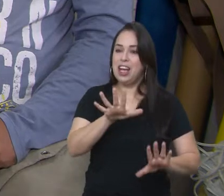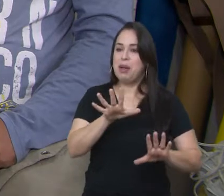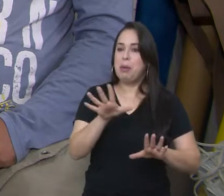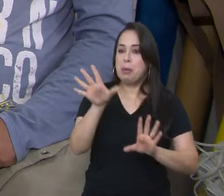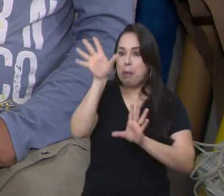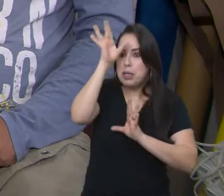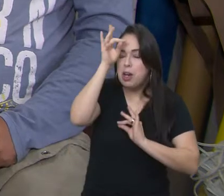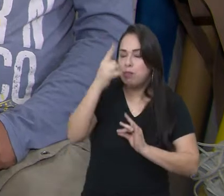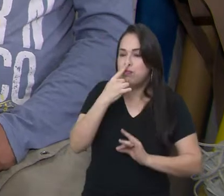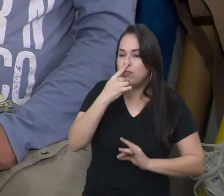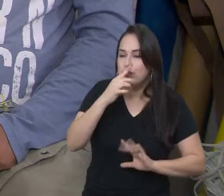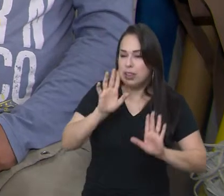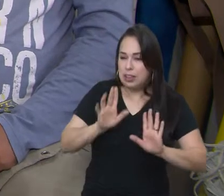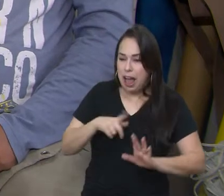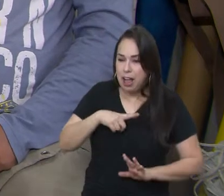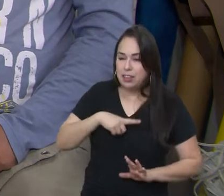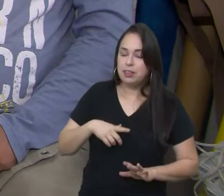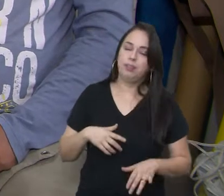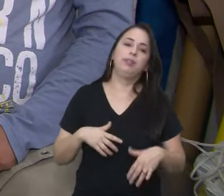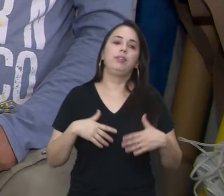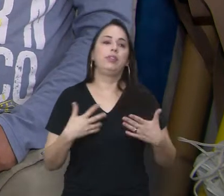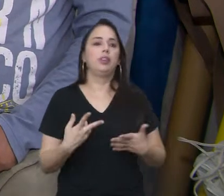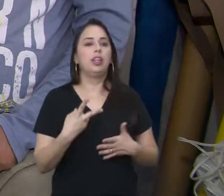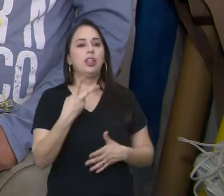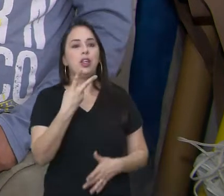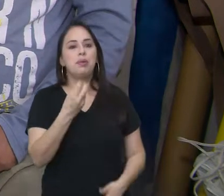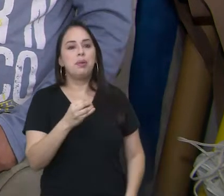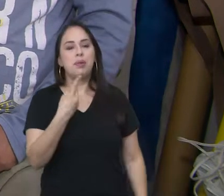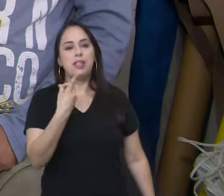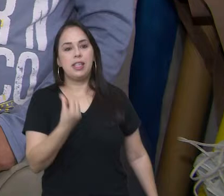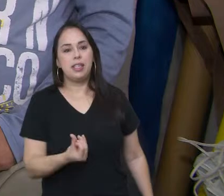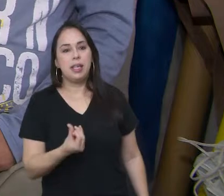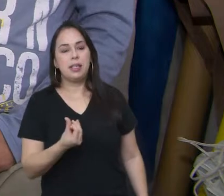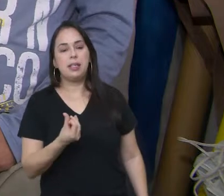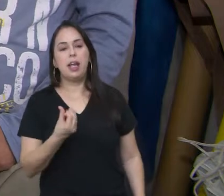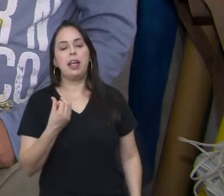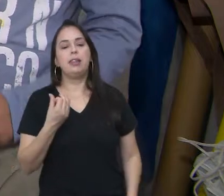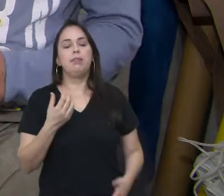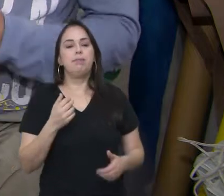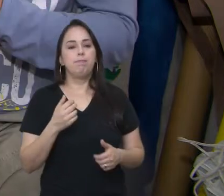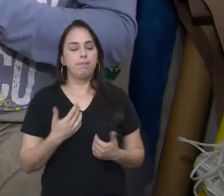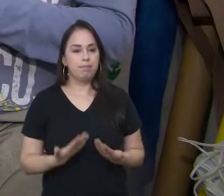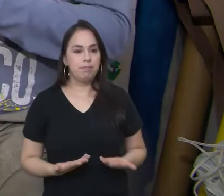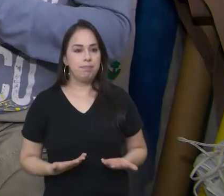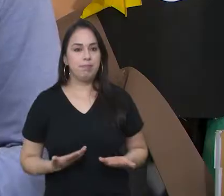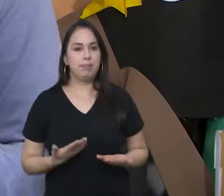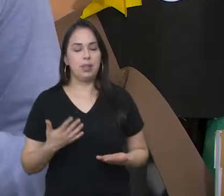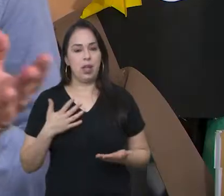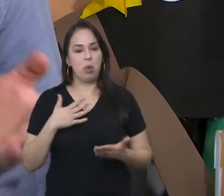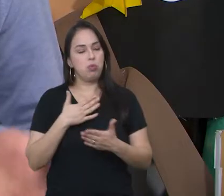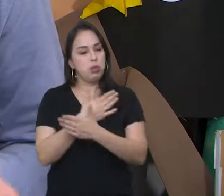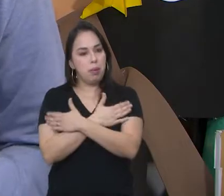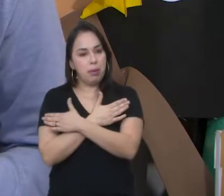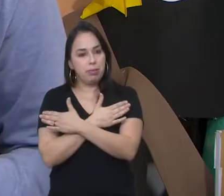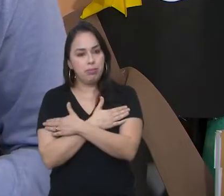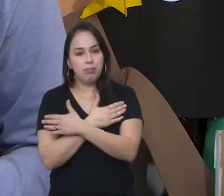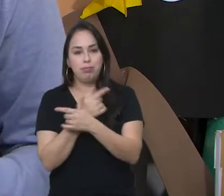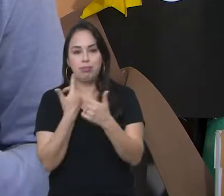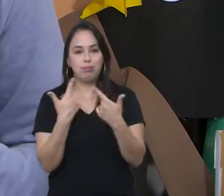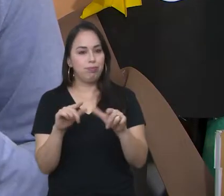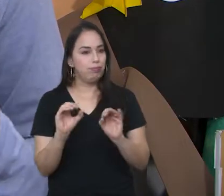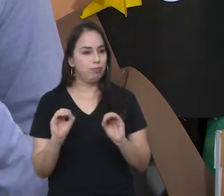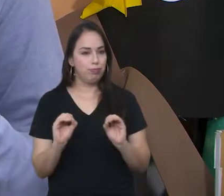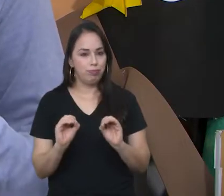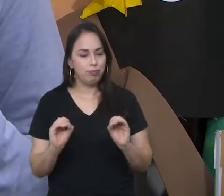Isso te inspirou? Então, eu em 2016, eu estava desempregado e